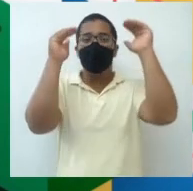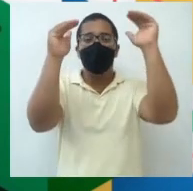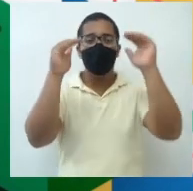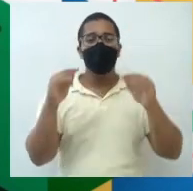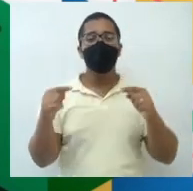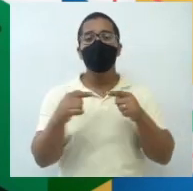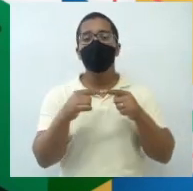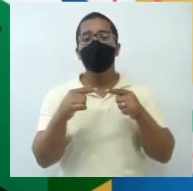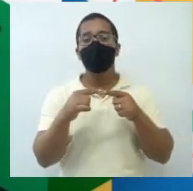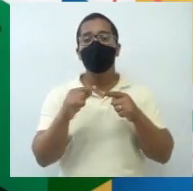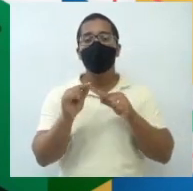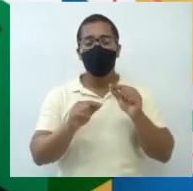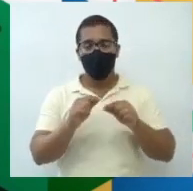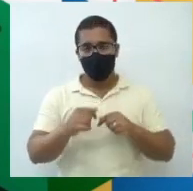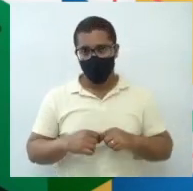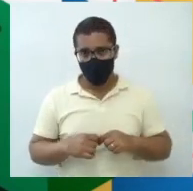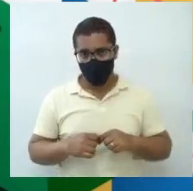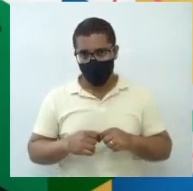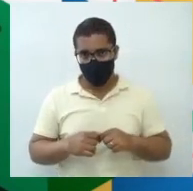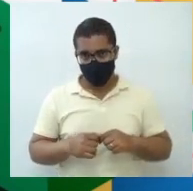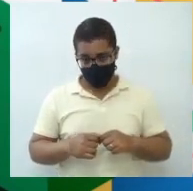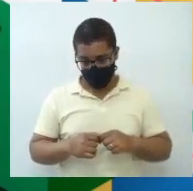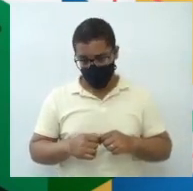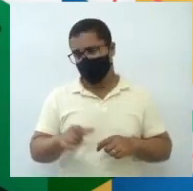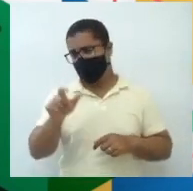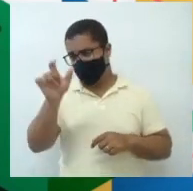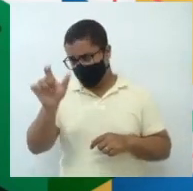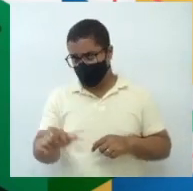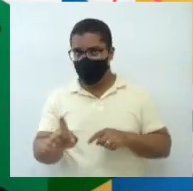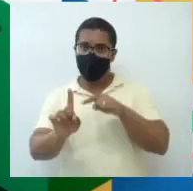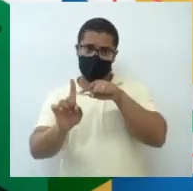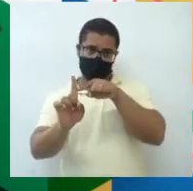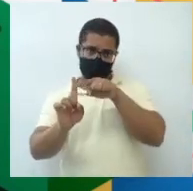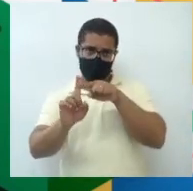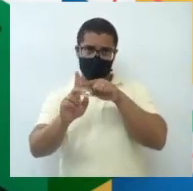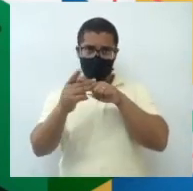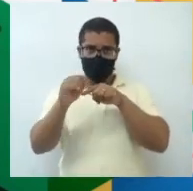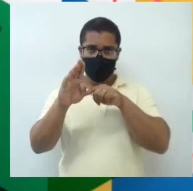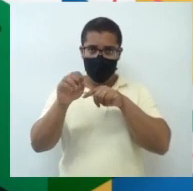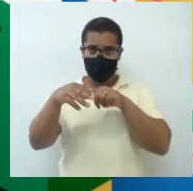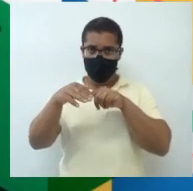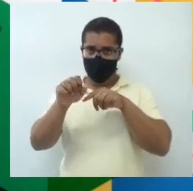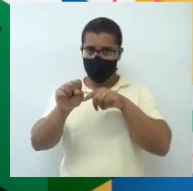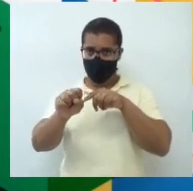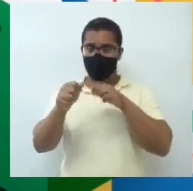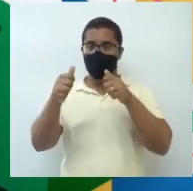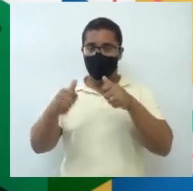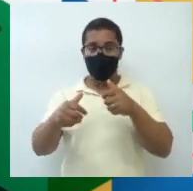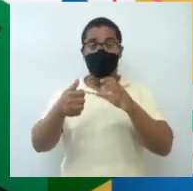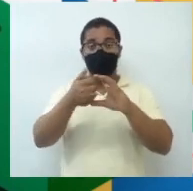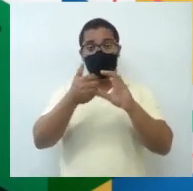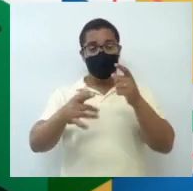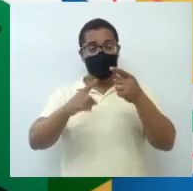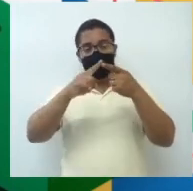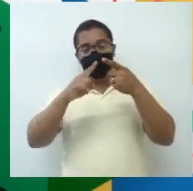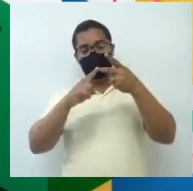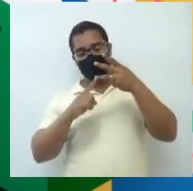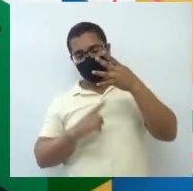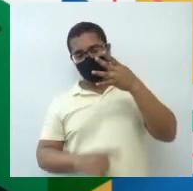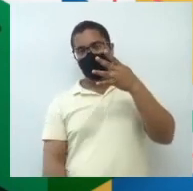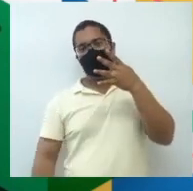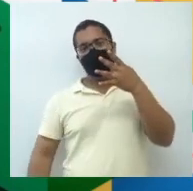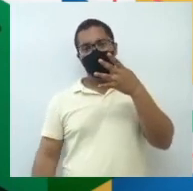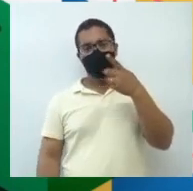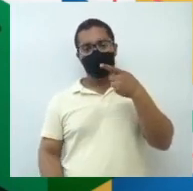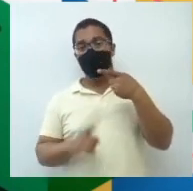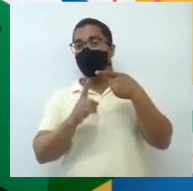apenas e seria mais ou menos seguinte o poder na sua visão ele tem quatro aspectos o primeiro aspecto o